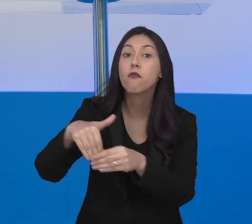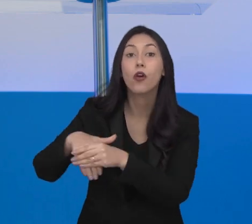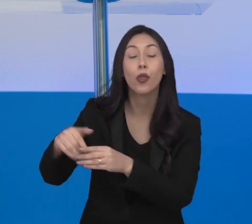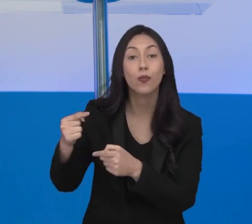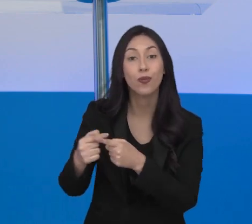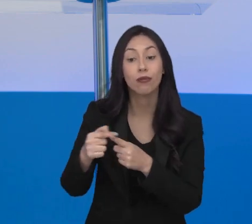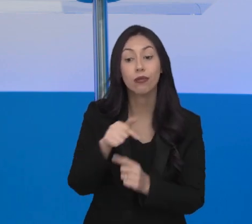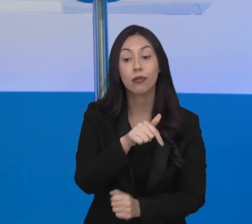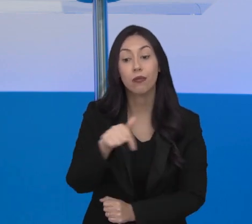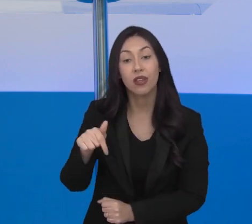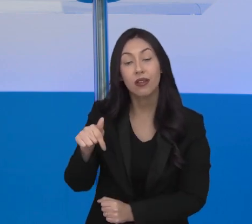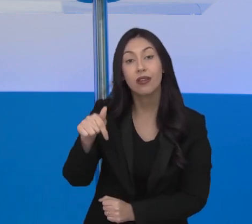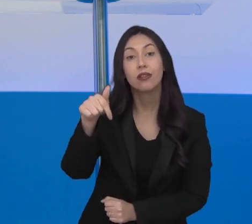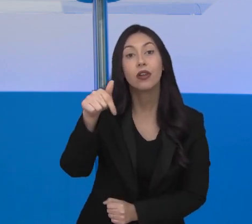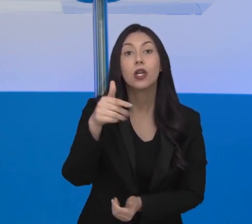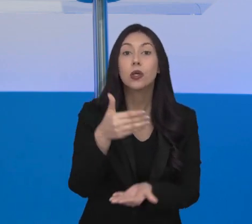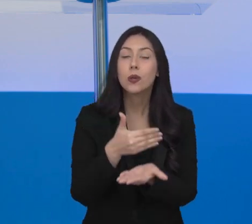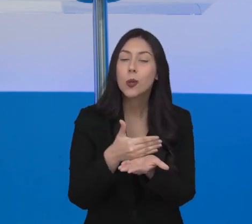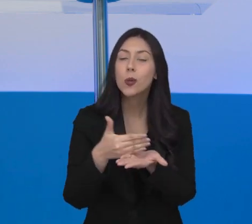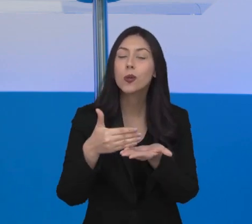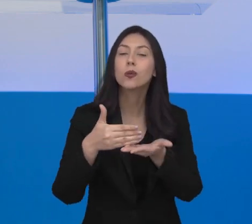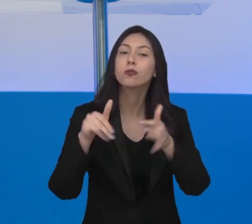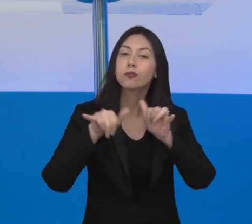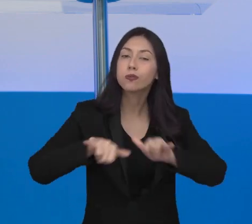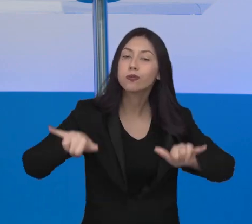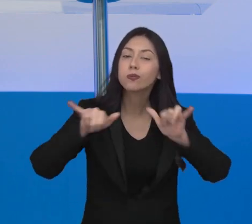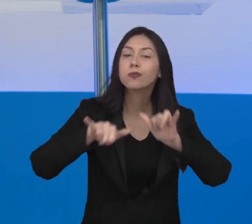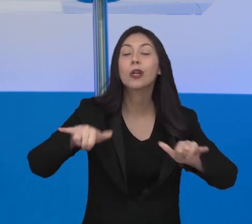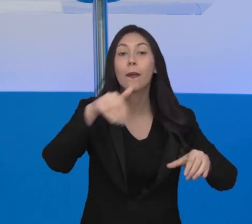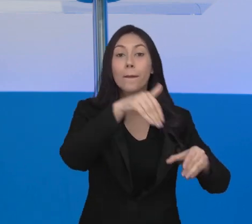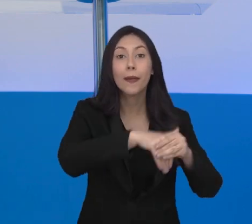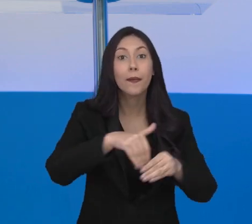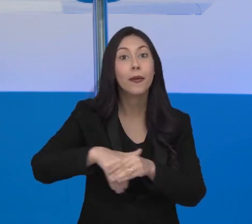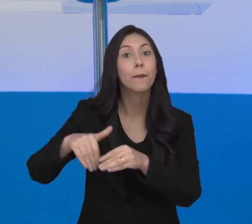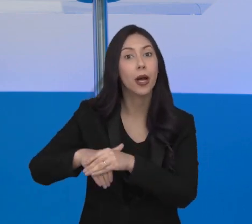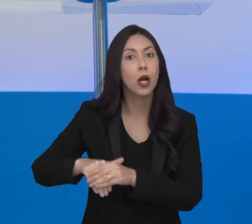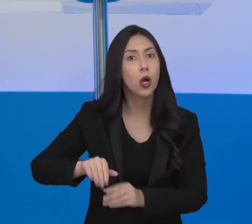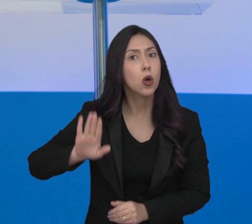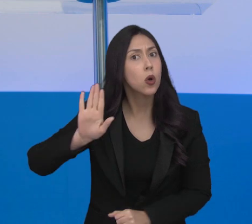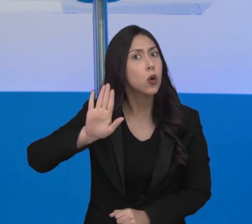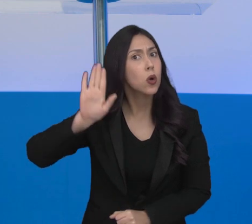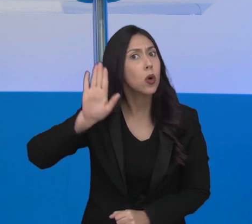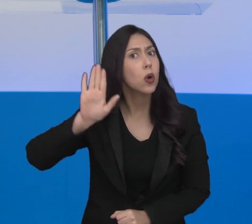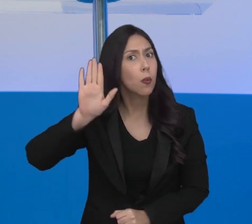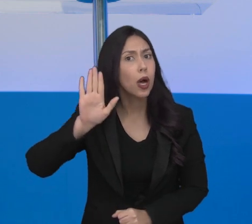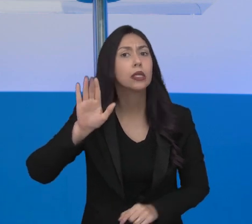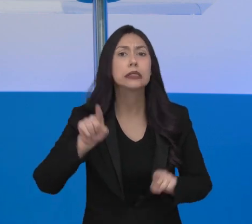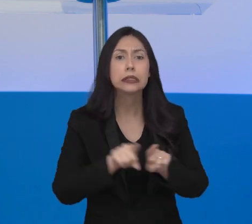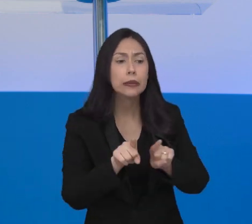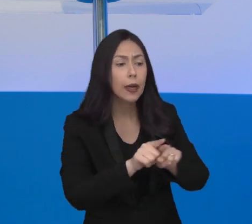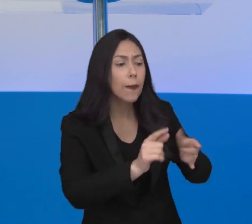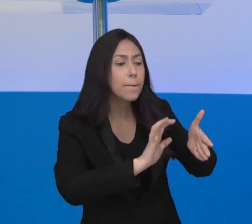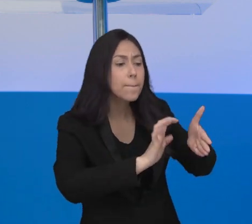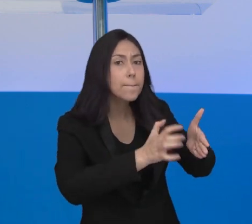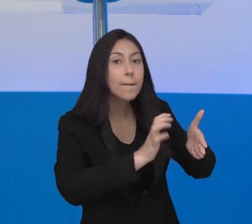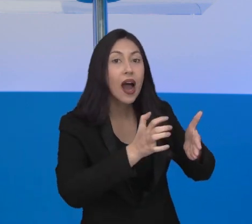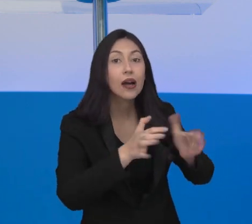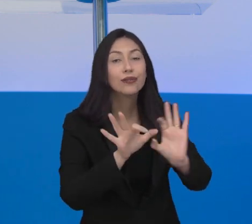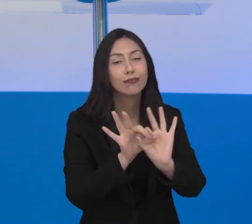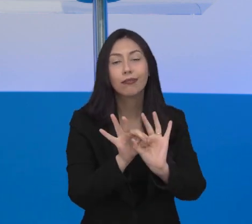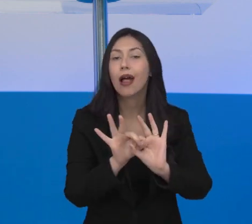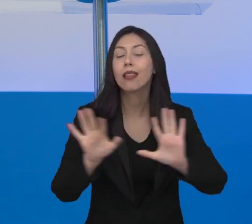porque na próxima semana começa a propaganda eleitoral. Os candidatos na prática e também os partidos